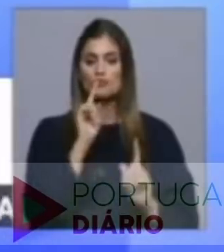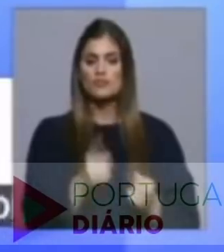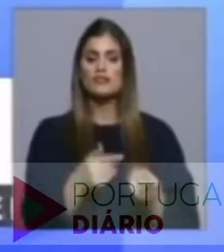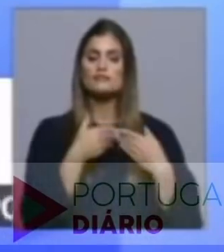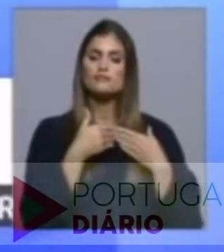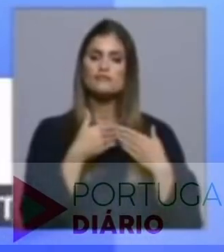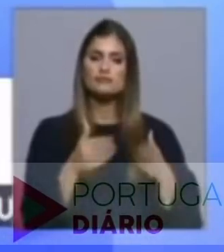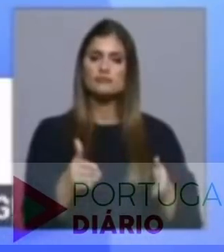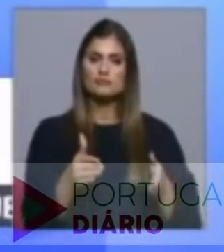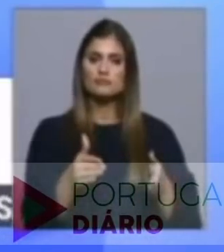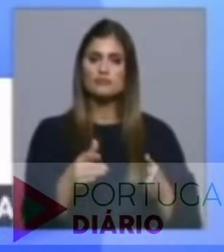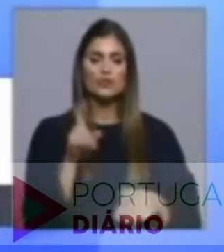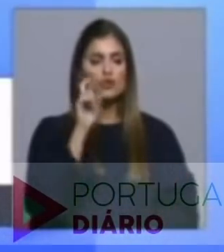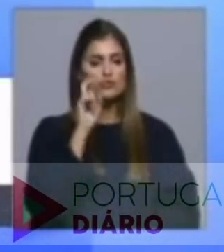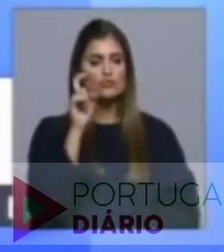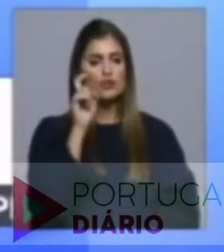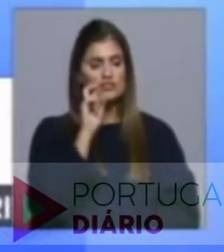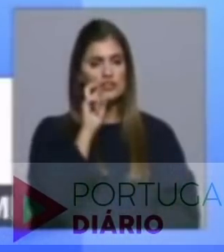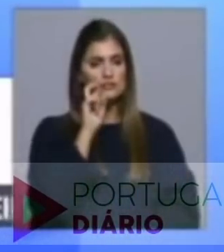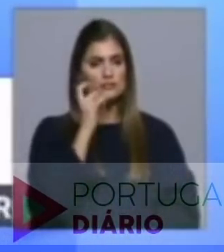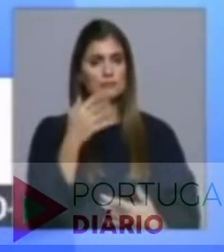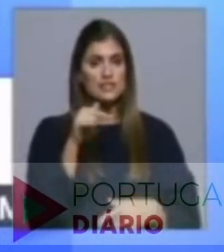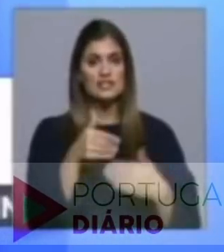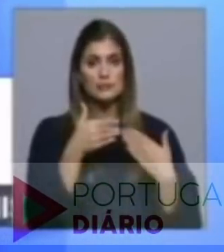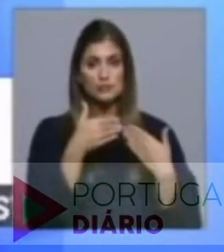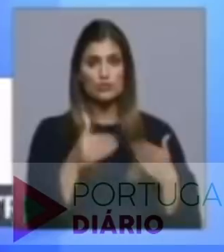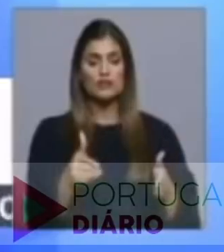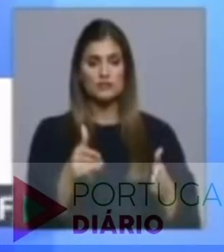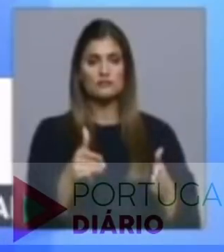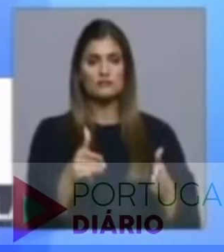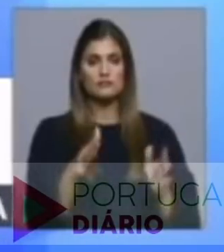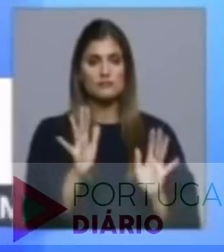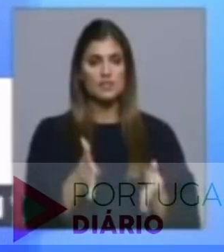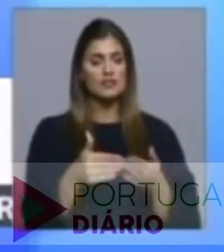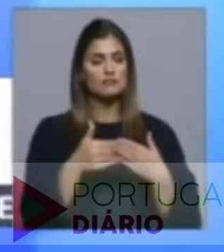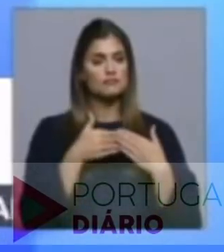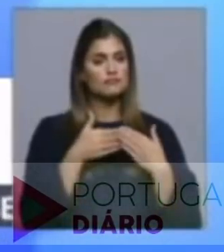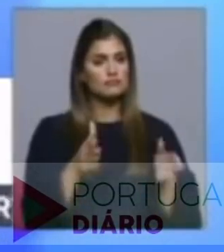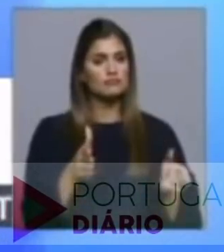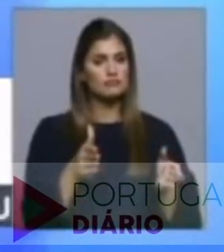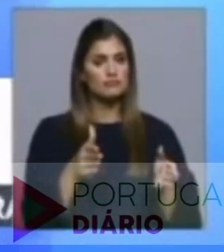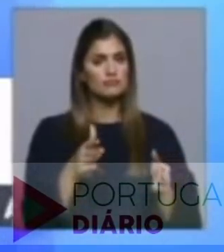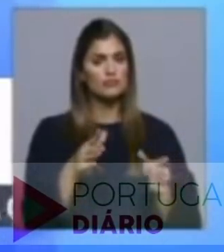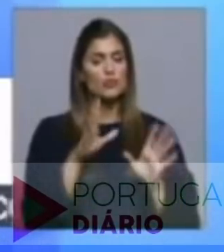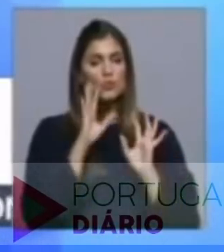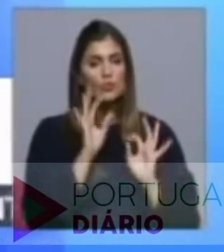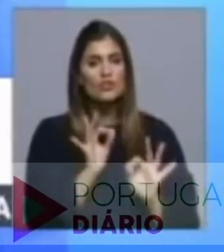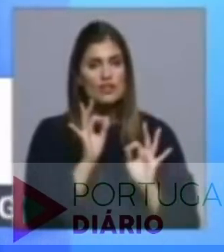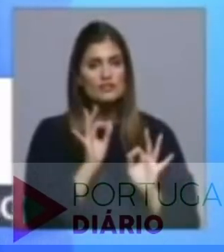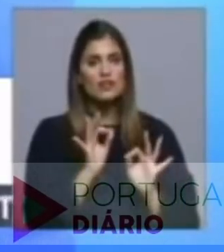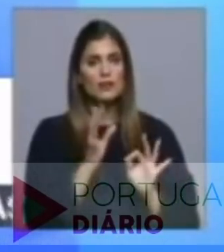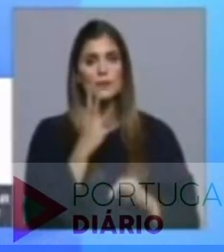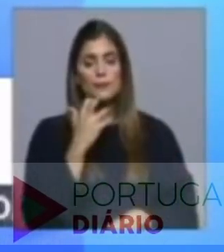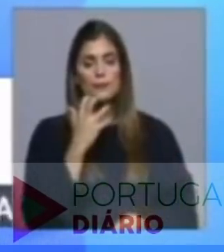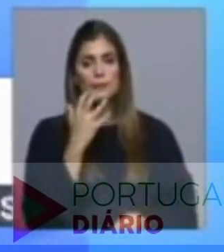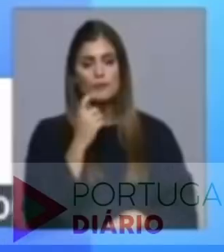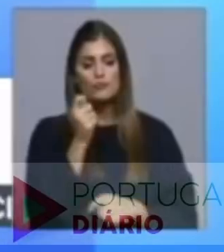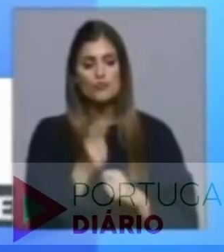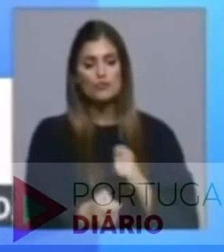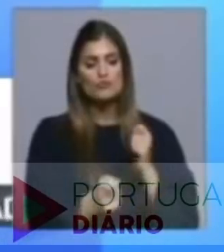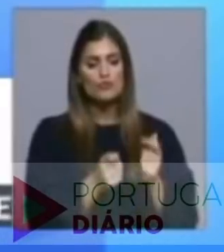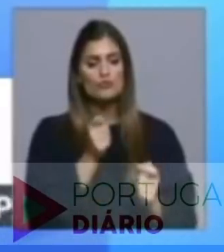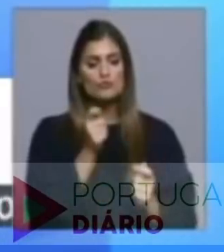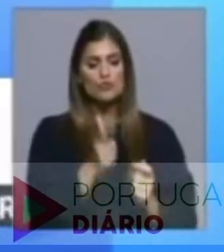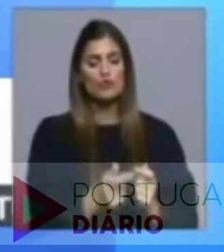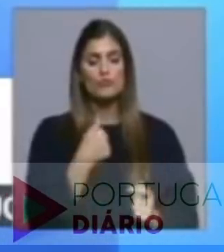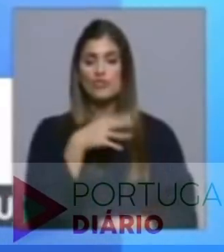abrir com segurança, mas essa abertura tem que ser uma abertura prudente, cautelosa, gradual,